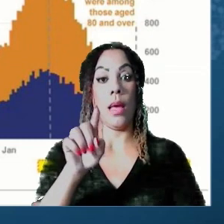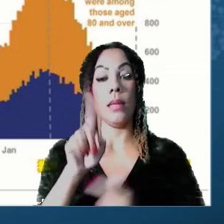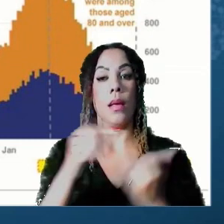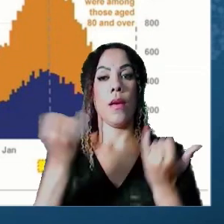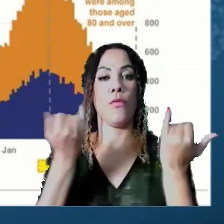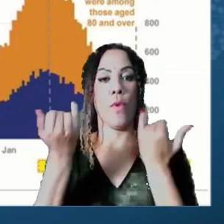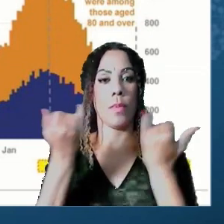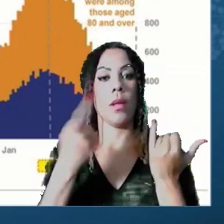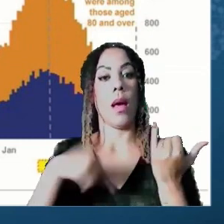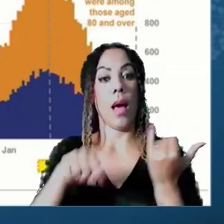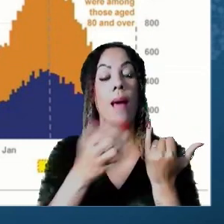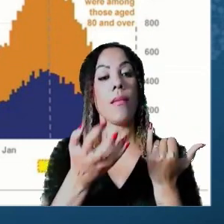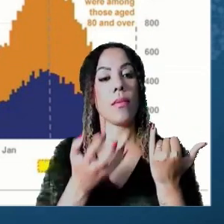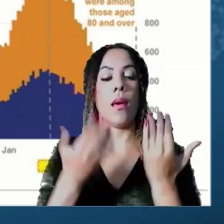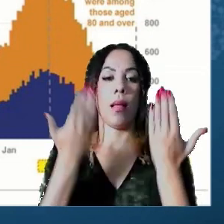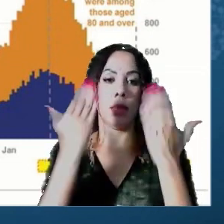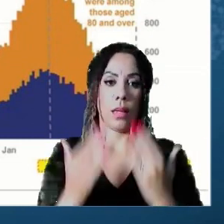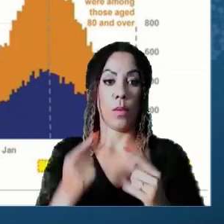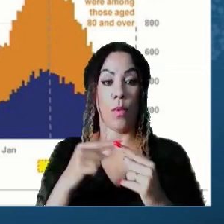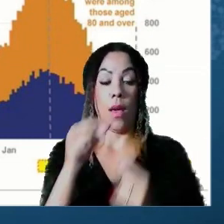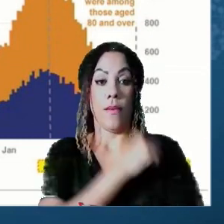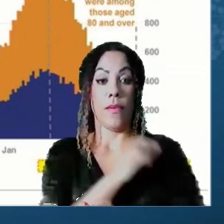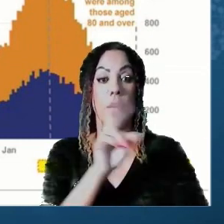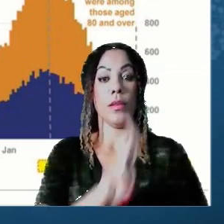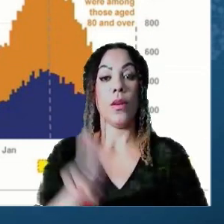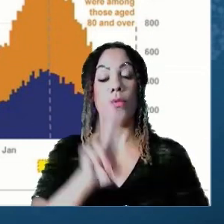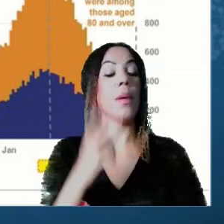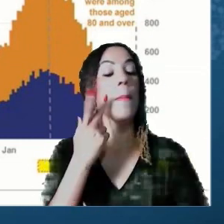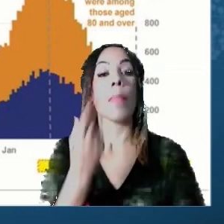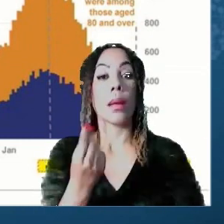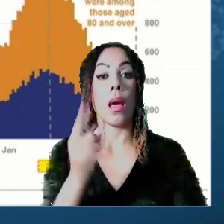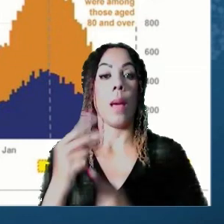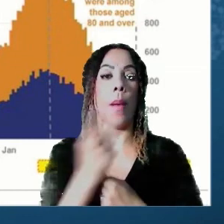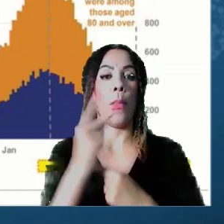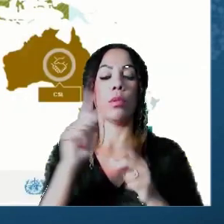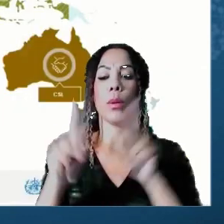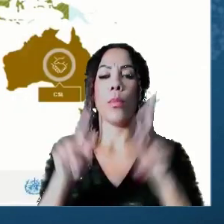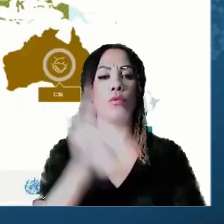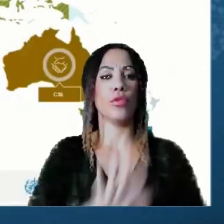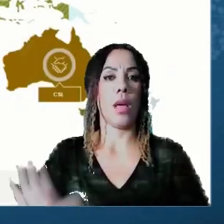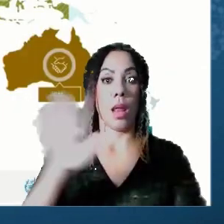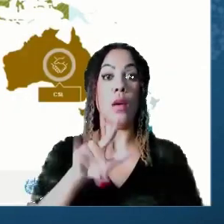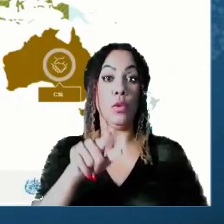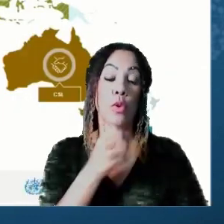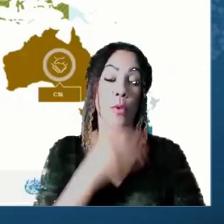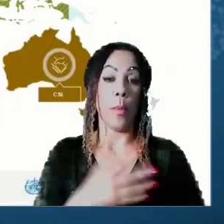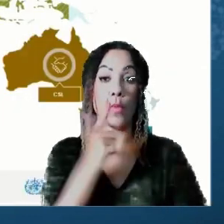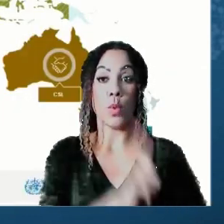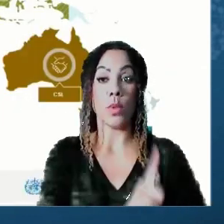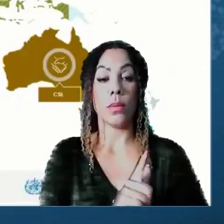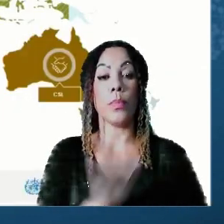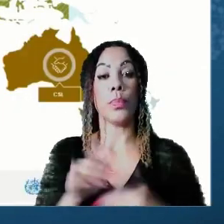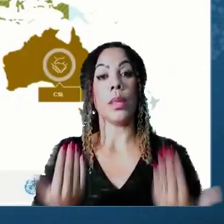queríamos realmente analisar. A vacina foi utilizada para proteger a população de uma forma geral. Isso foi muito bem sucedido.